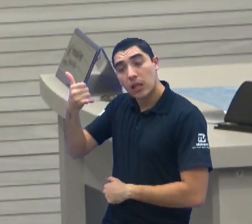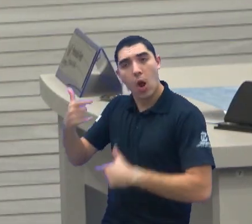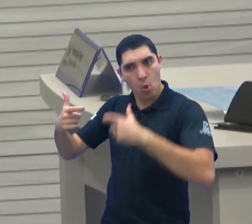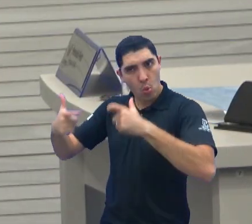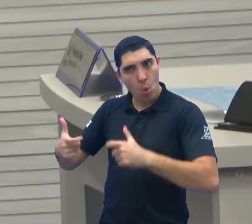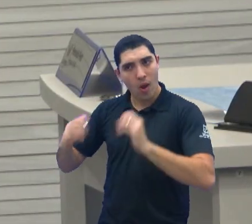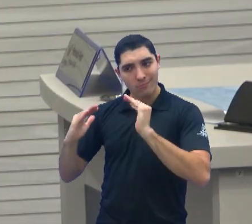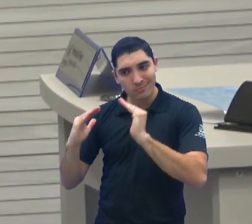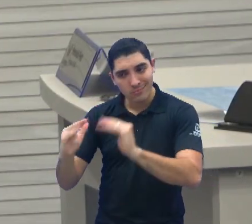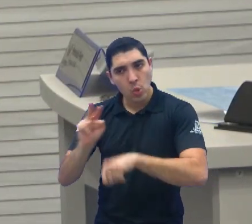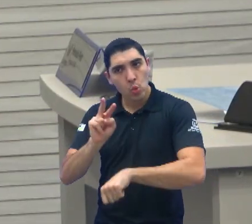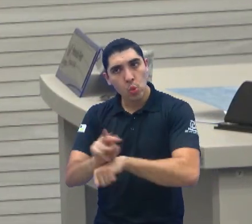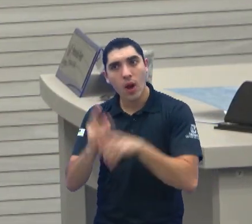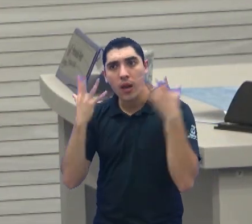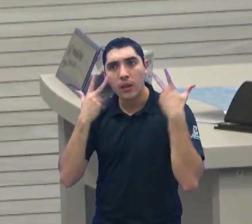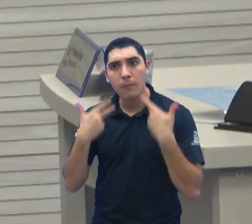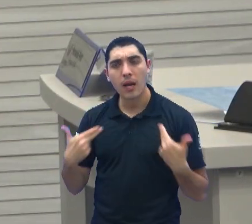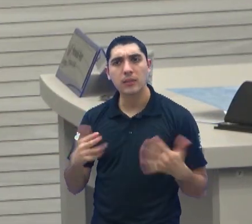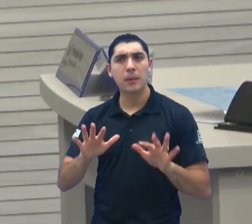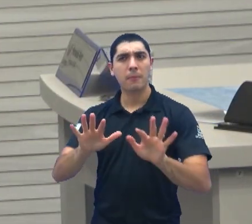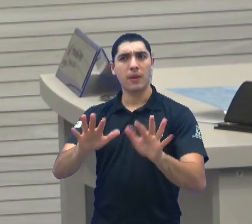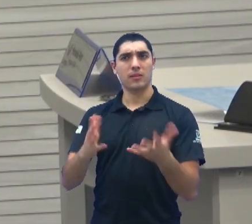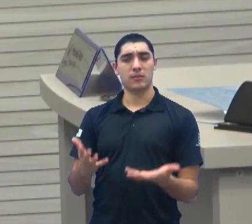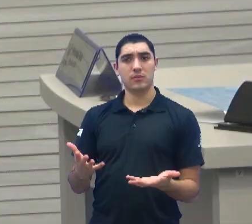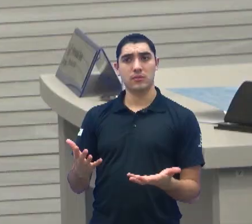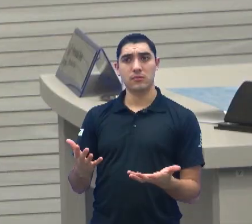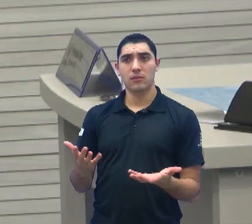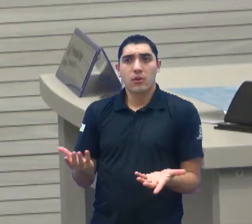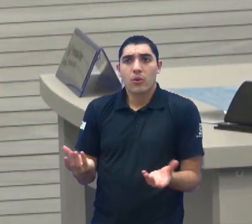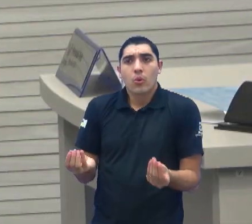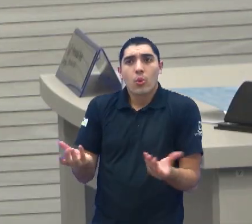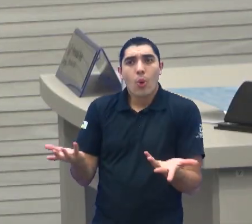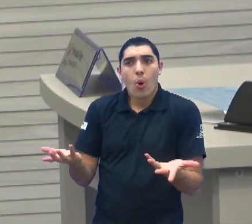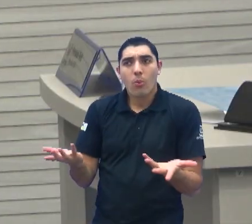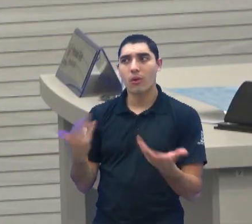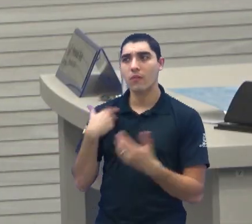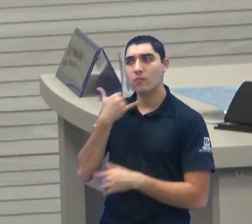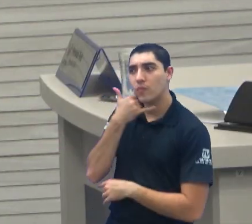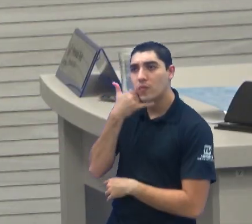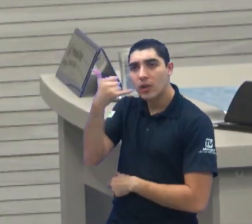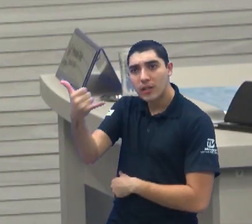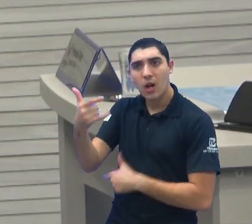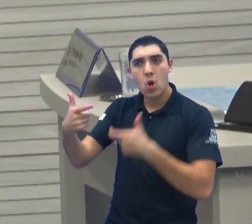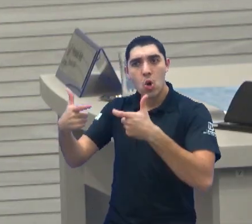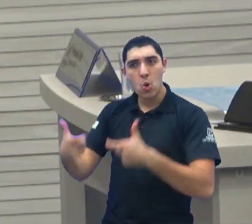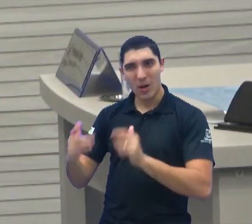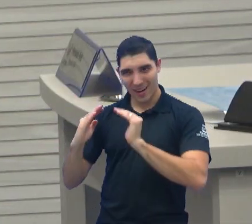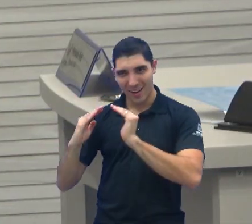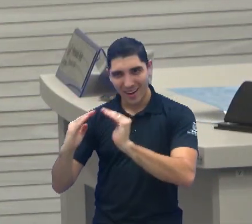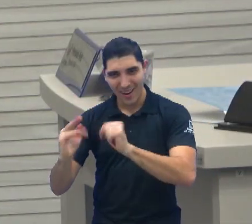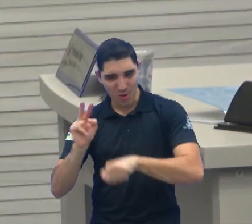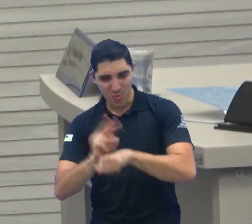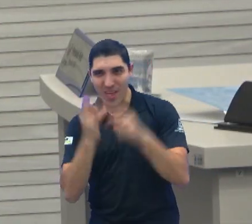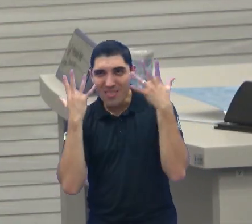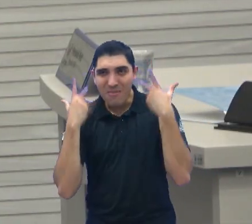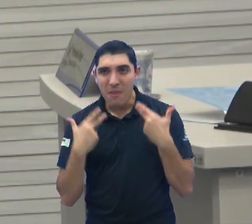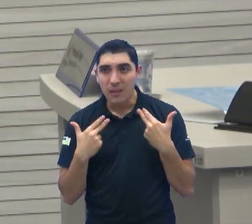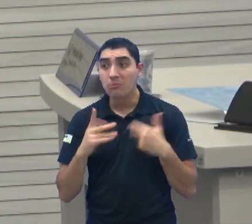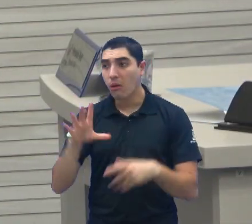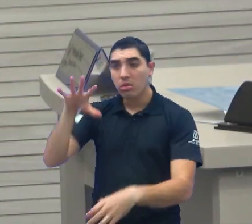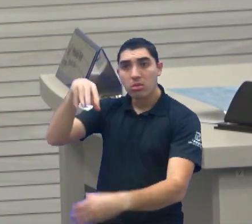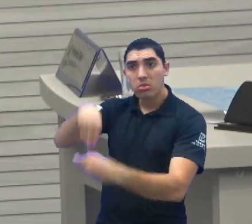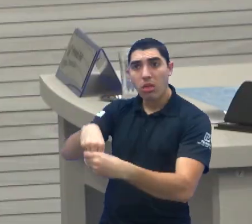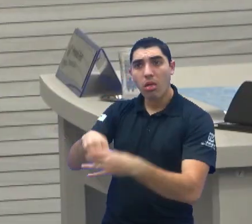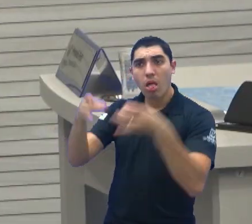esse animal. Agora, como que eu vou ligar para um setor que está pegando os animais e